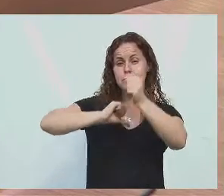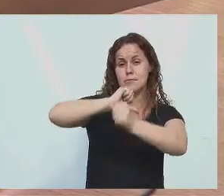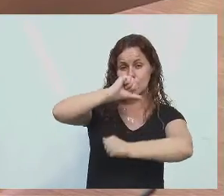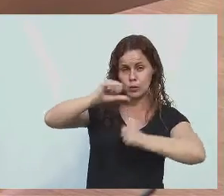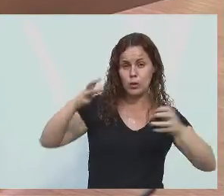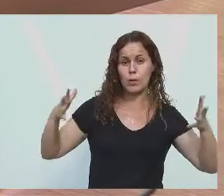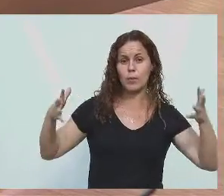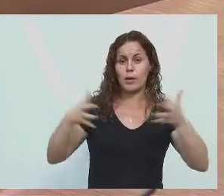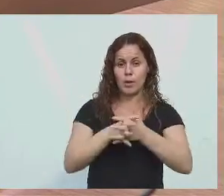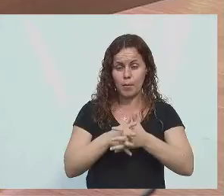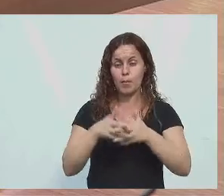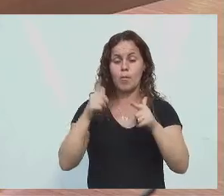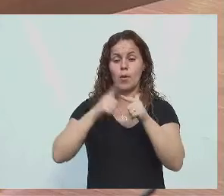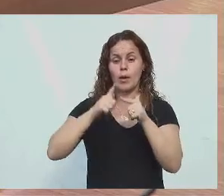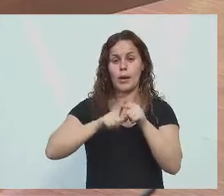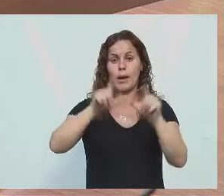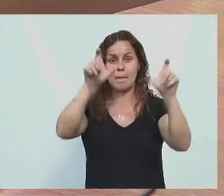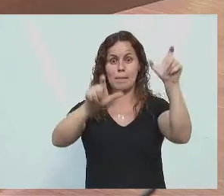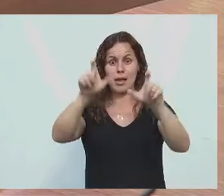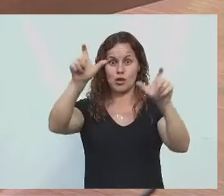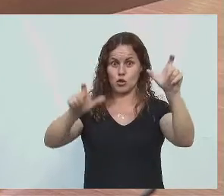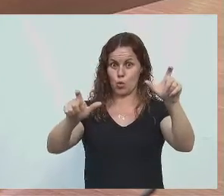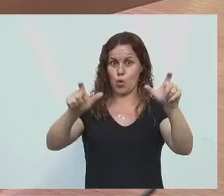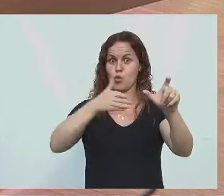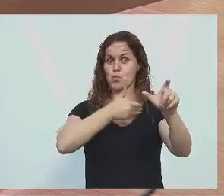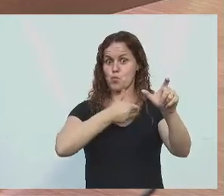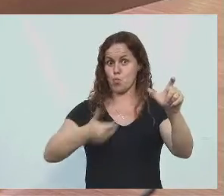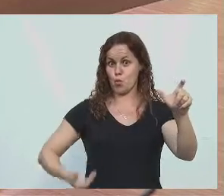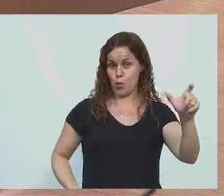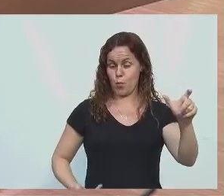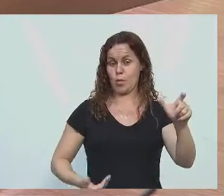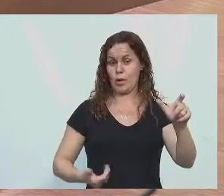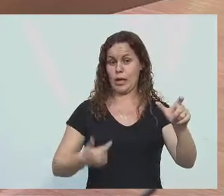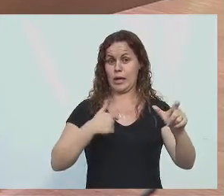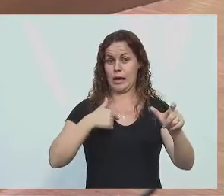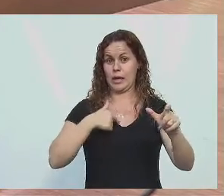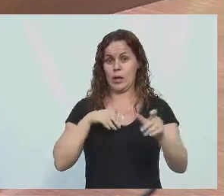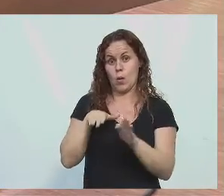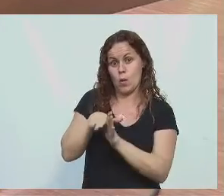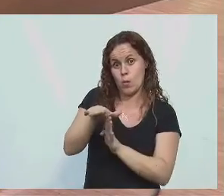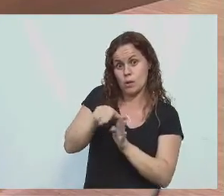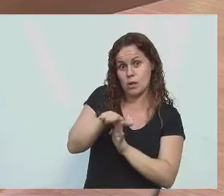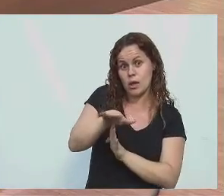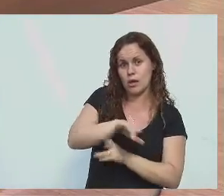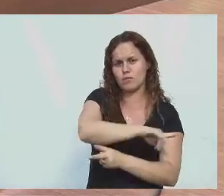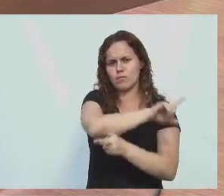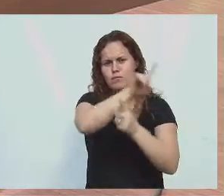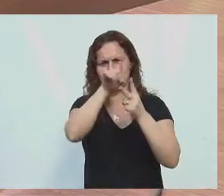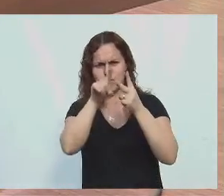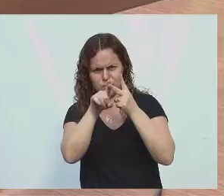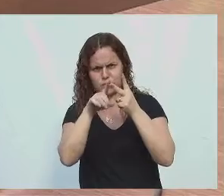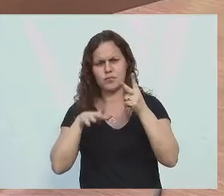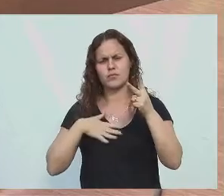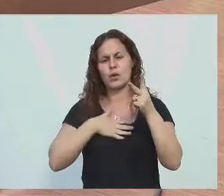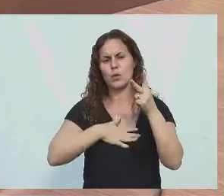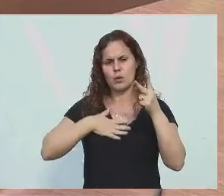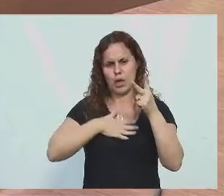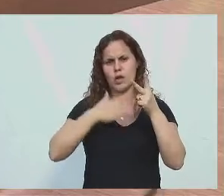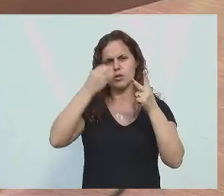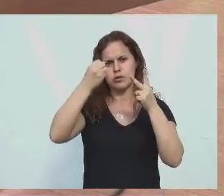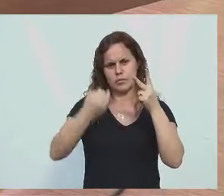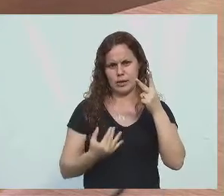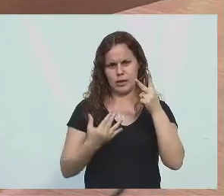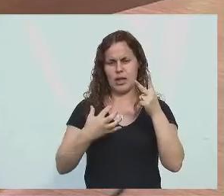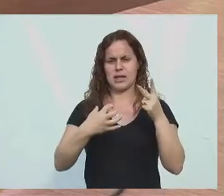porque agora vocês são pessoas públicas. Então, fica aqui o meu conselho. E uma outra questão que eu gostaria de dizer, que eu